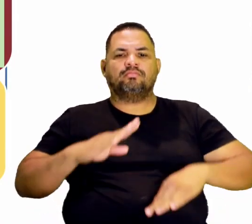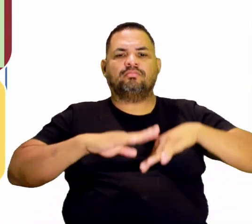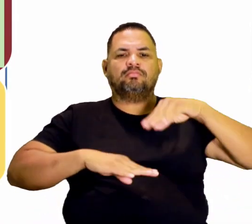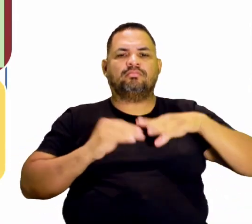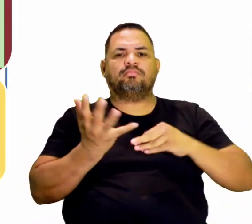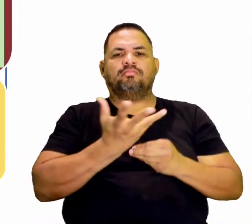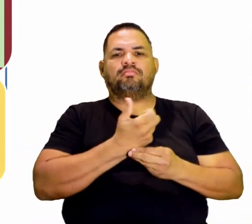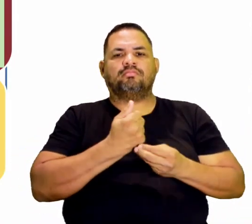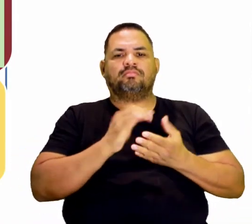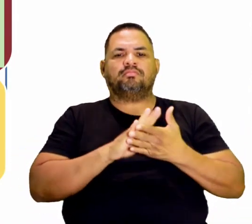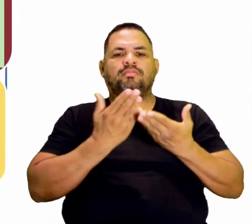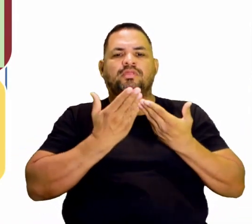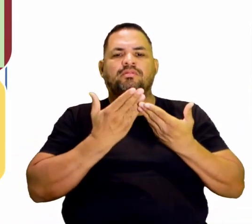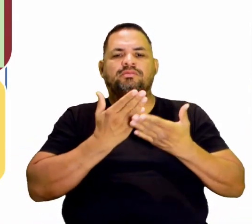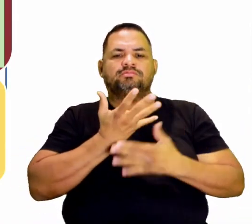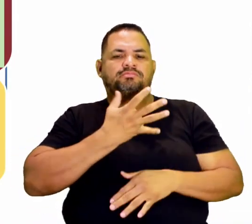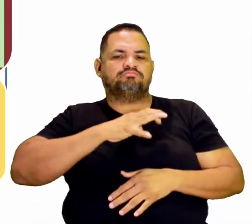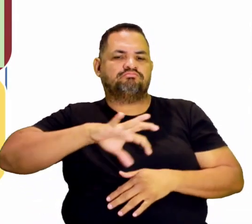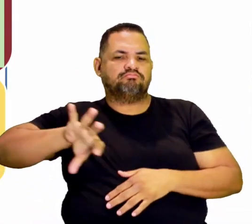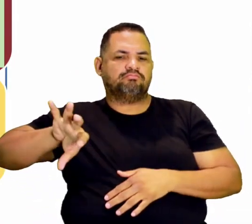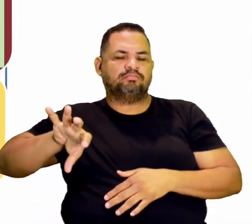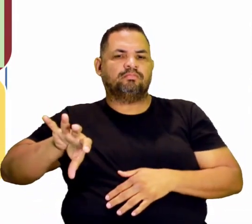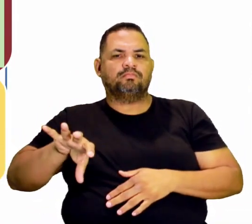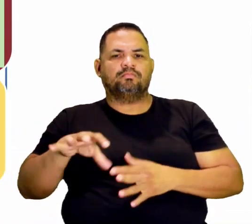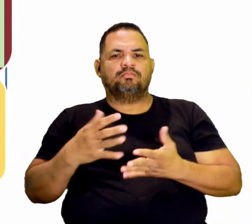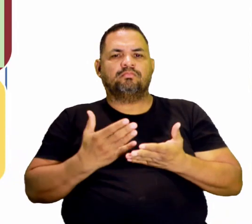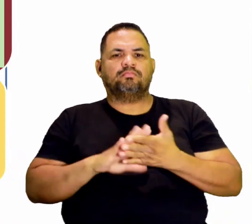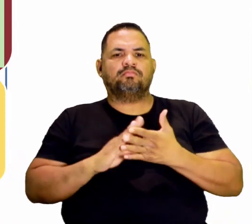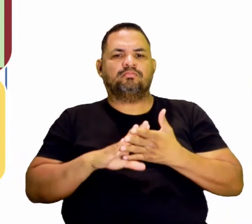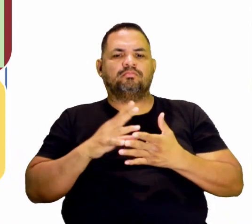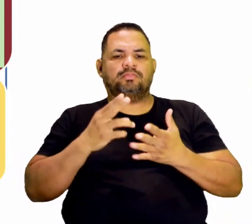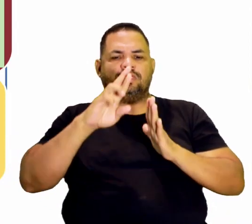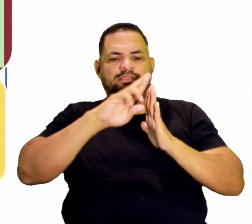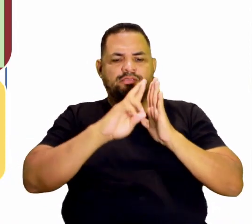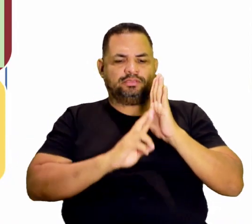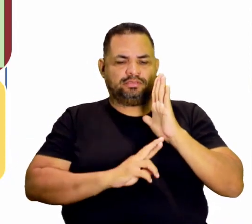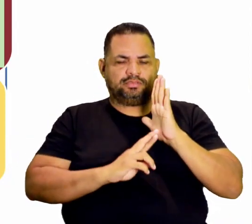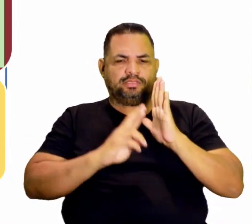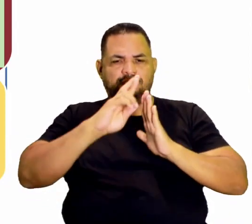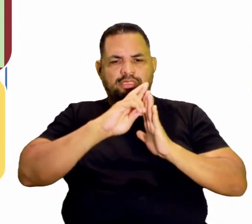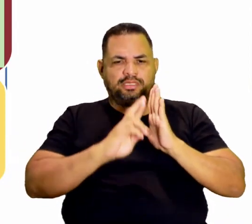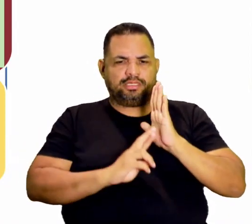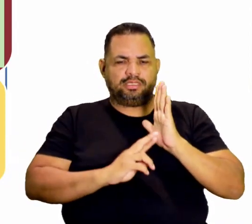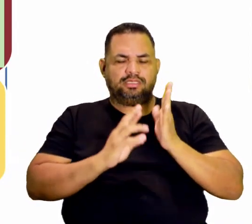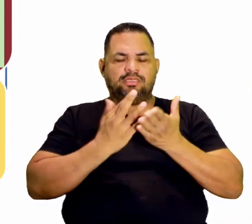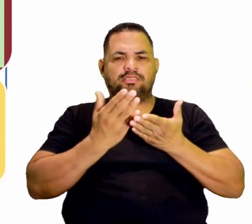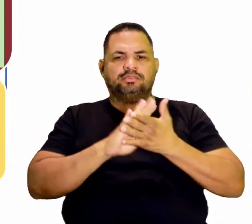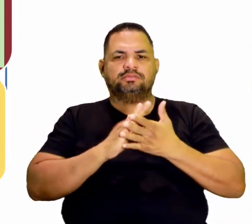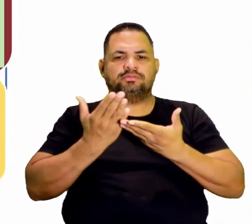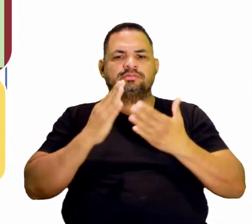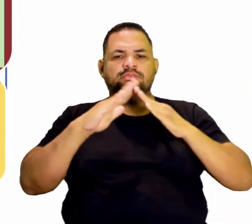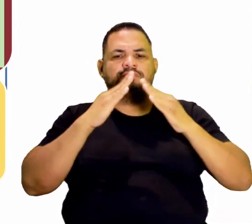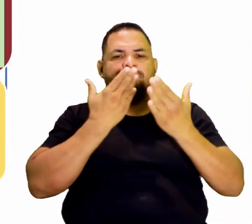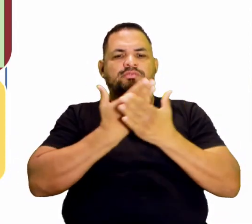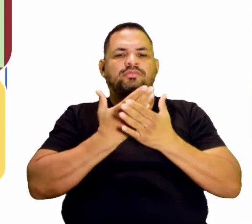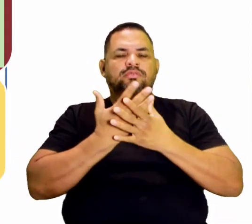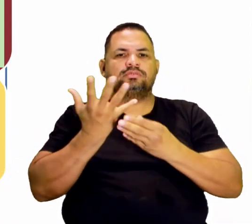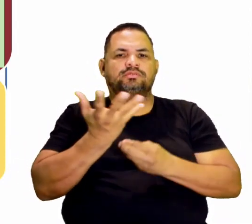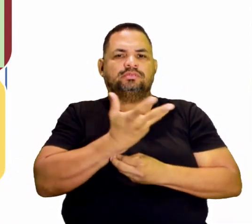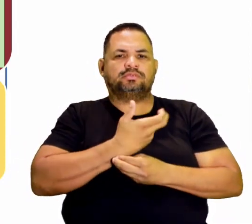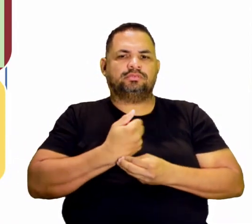artistas começam a se rebelar contra as normas das escolas, das academias de arte,